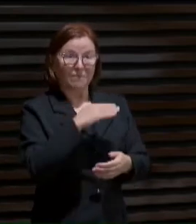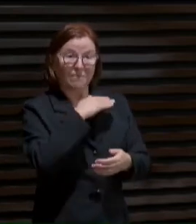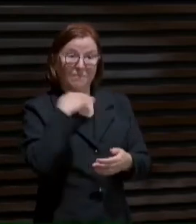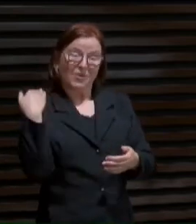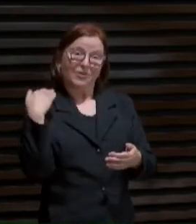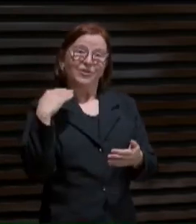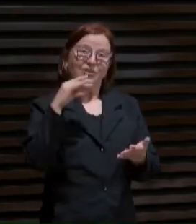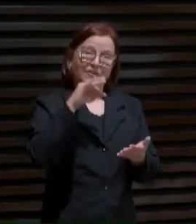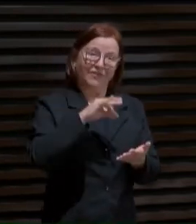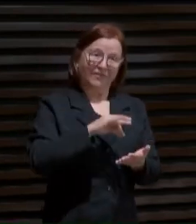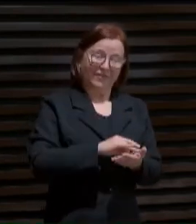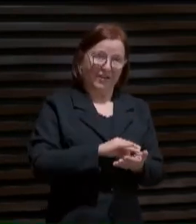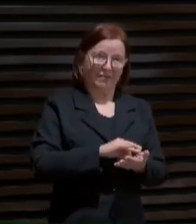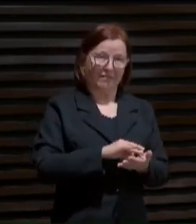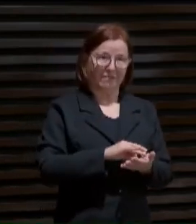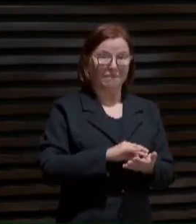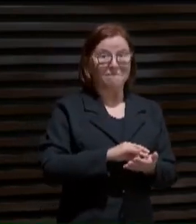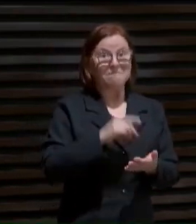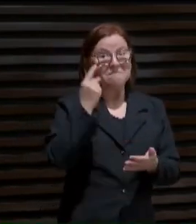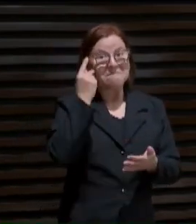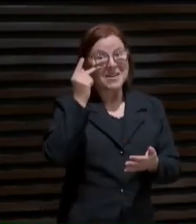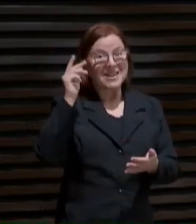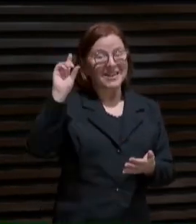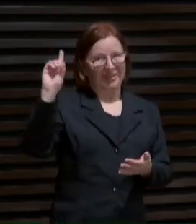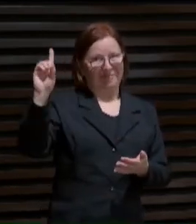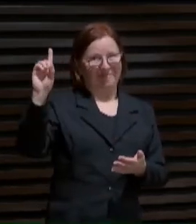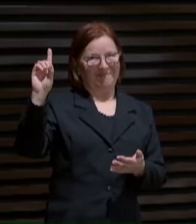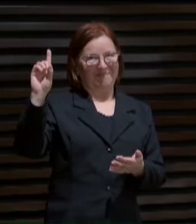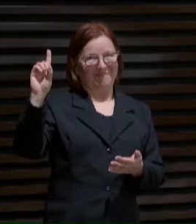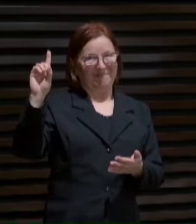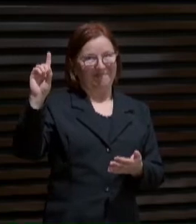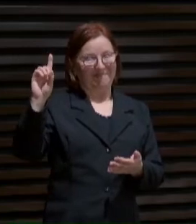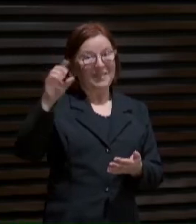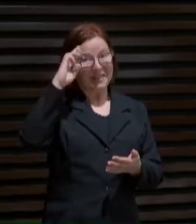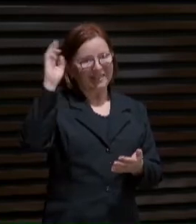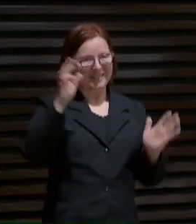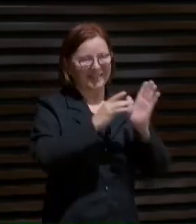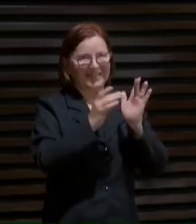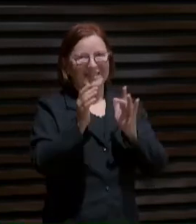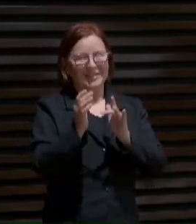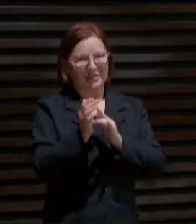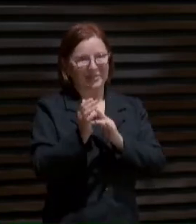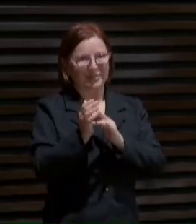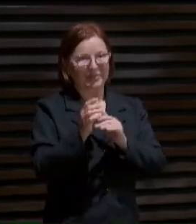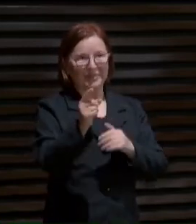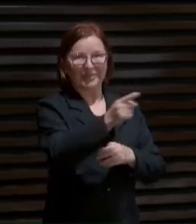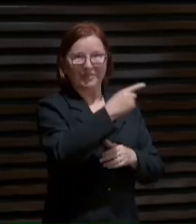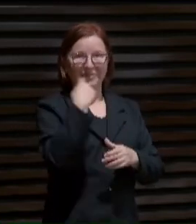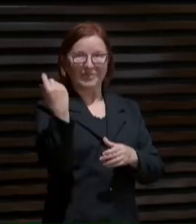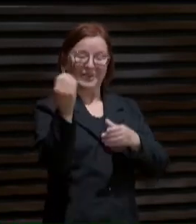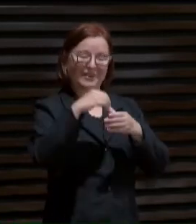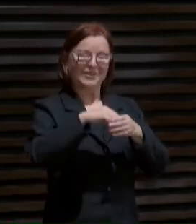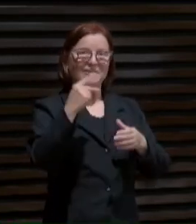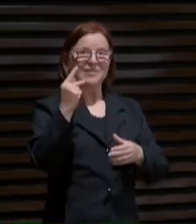Pato estávamos mortos para Deus e o Senhor Jesus ao nos incluir na